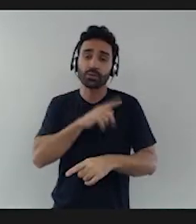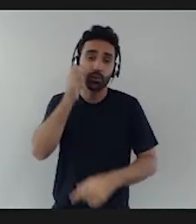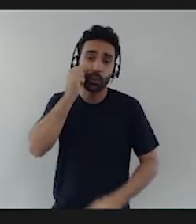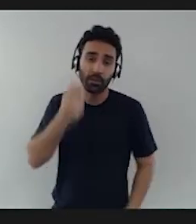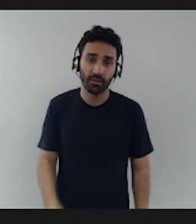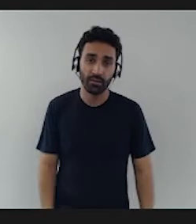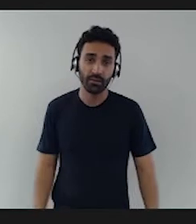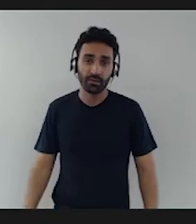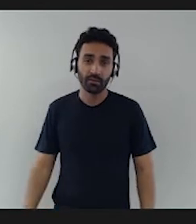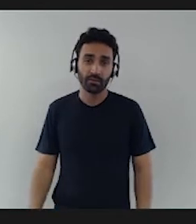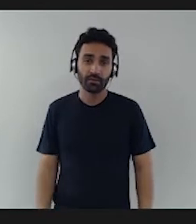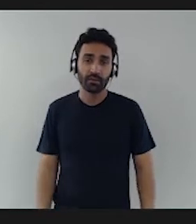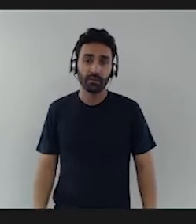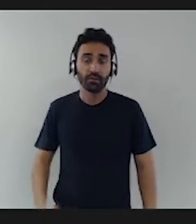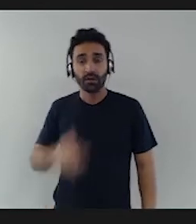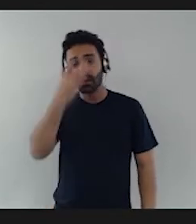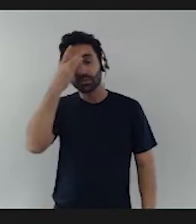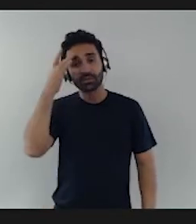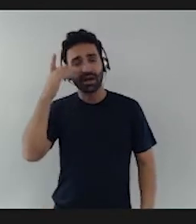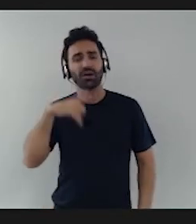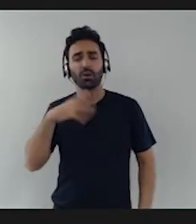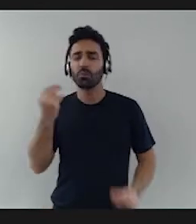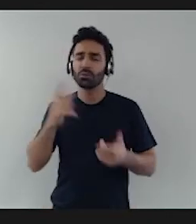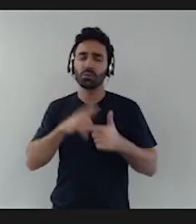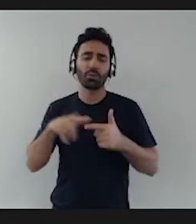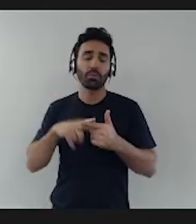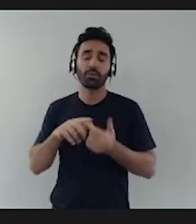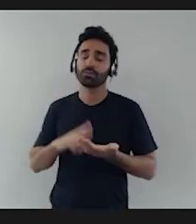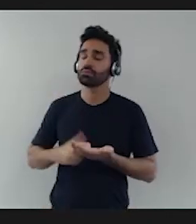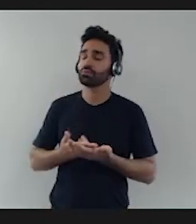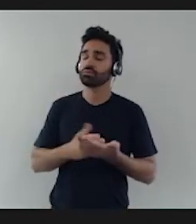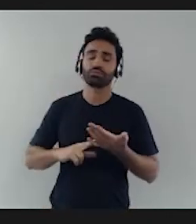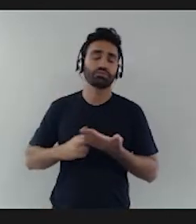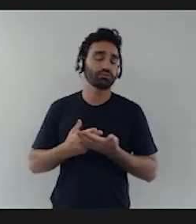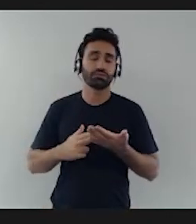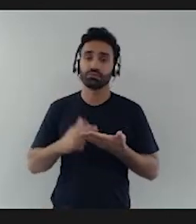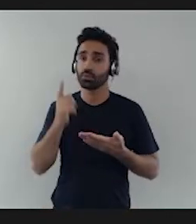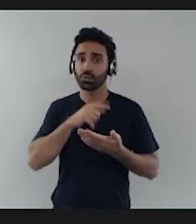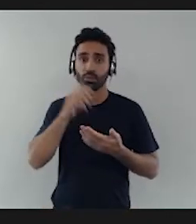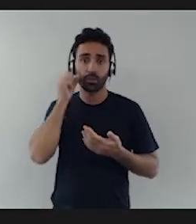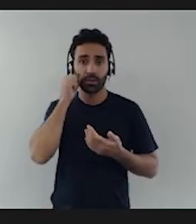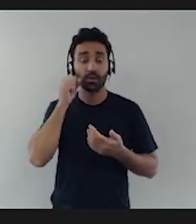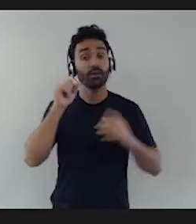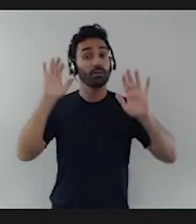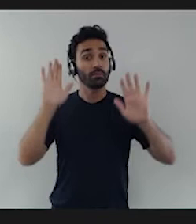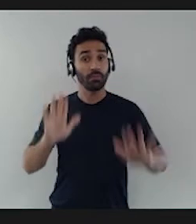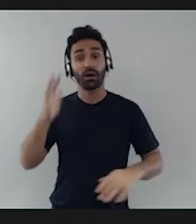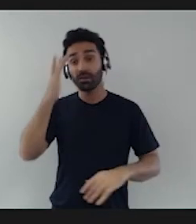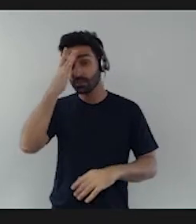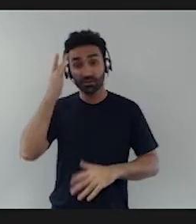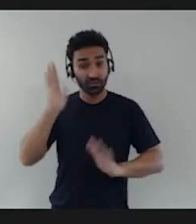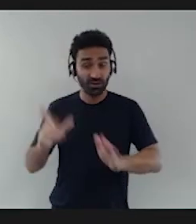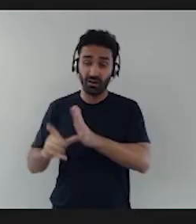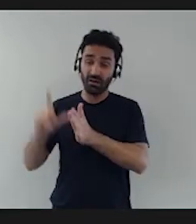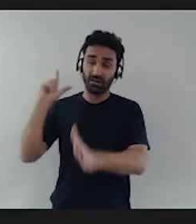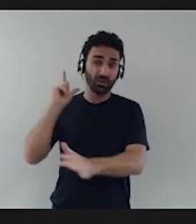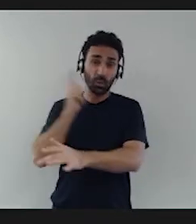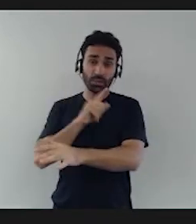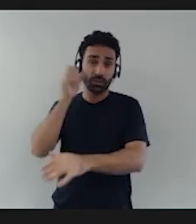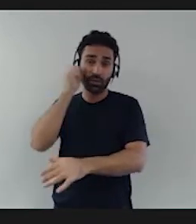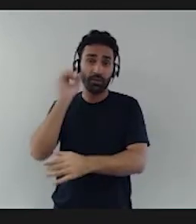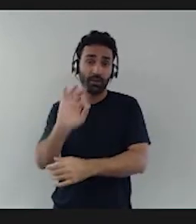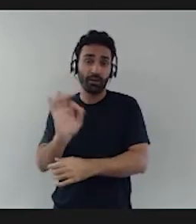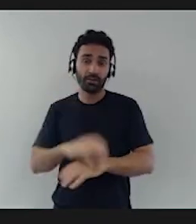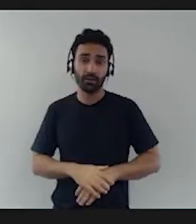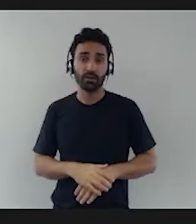E muitas pessoas estão dizendo agora, eu estou tendo problema de insônia. Tá, mas tem gente que não dorme desde antes da pandemia, porque ela